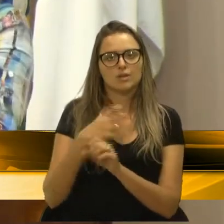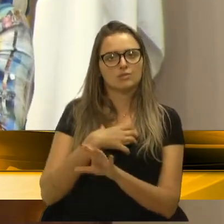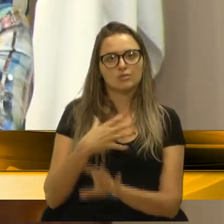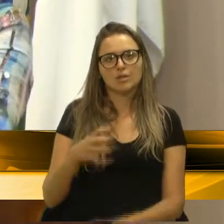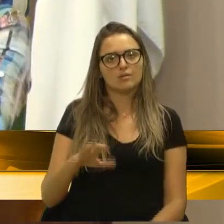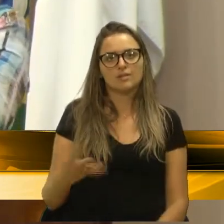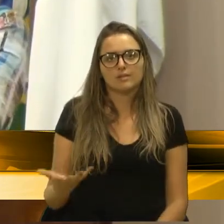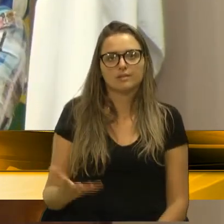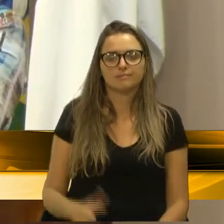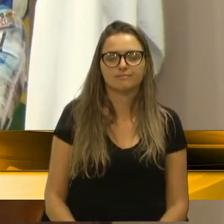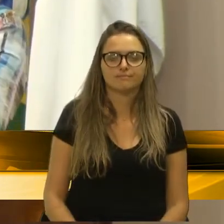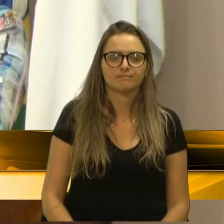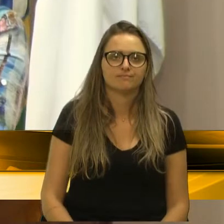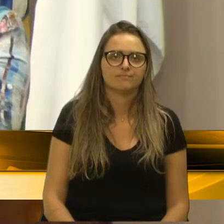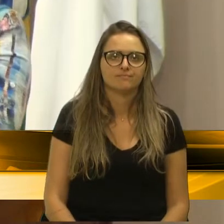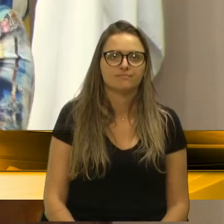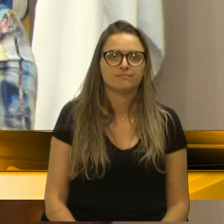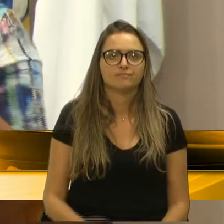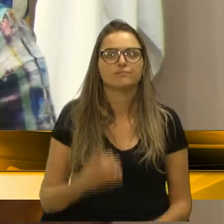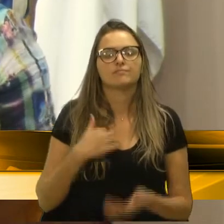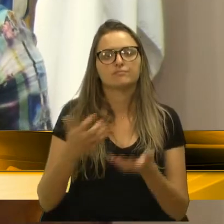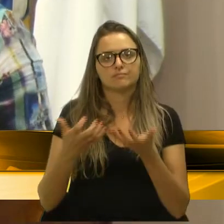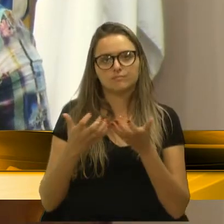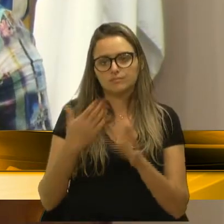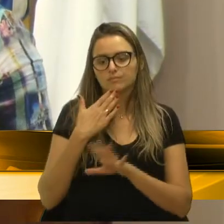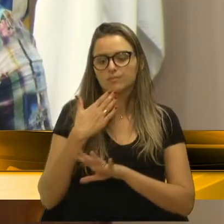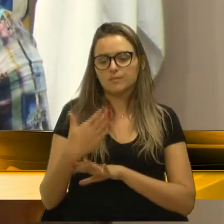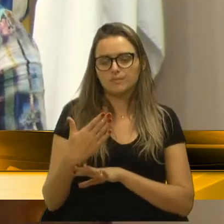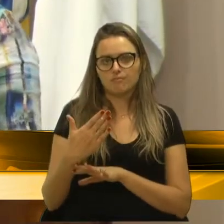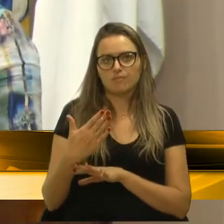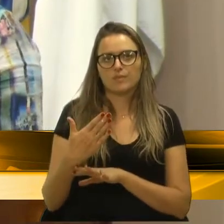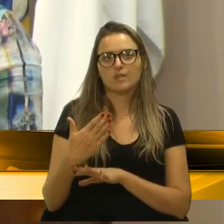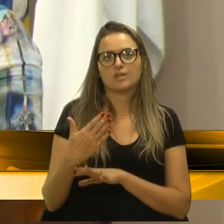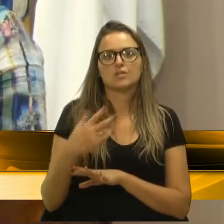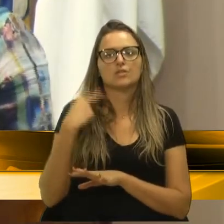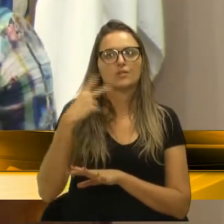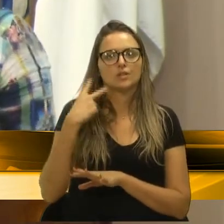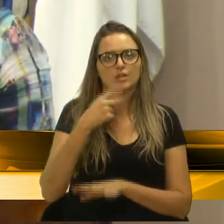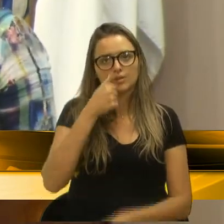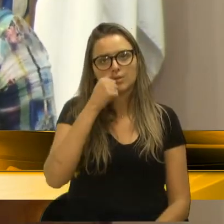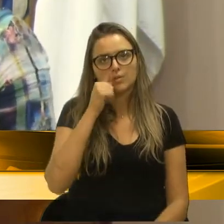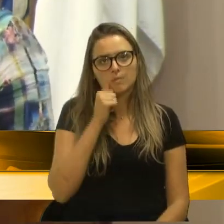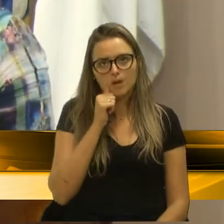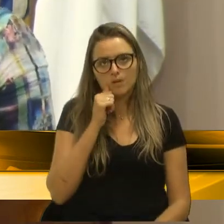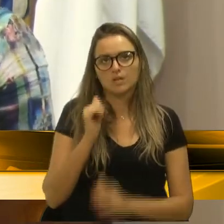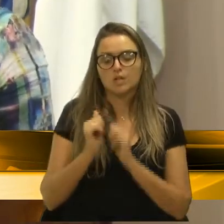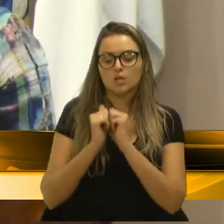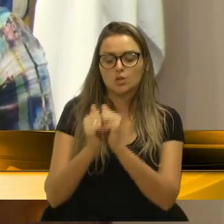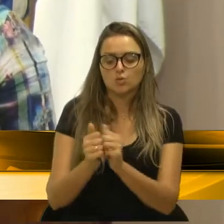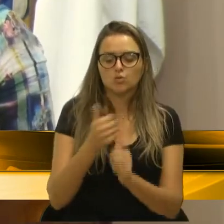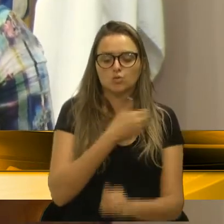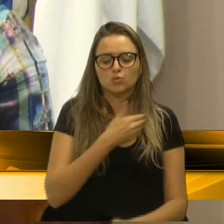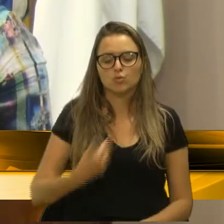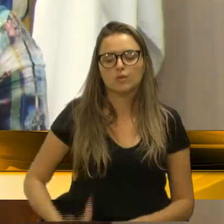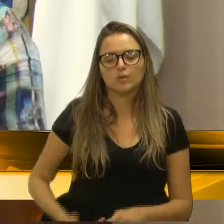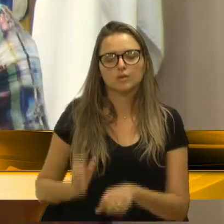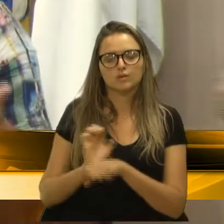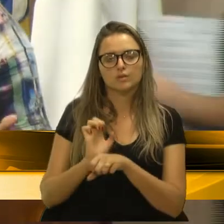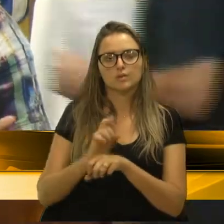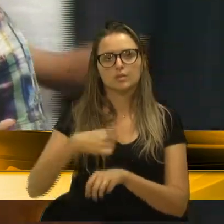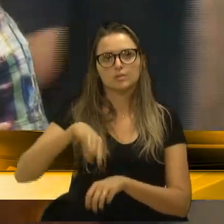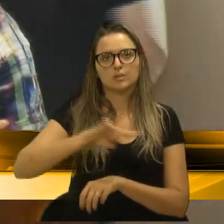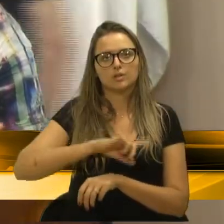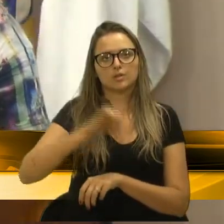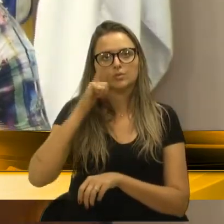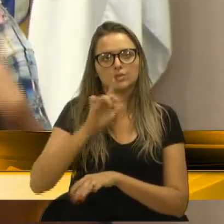Então, quero pedir, né, que a vereadora Paula, então, interceda ao governo do Estado para que a gente resolva essa situação